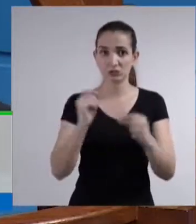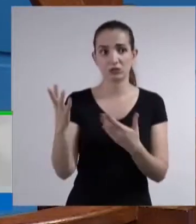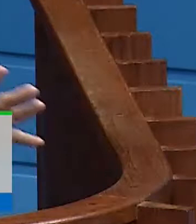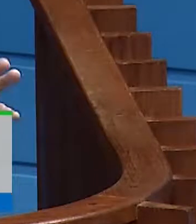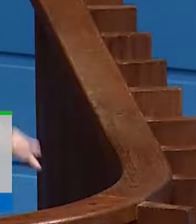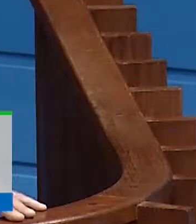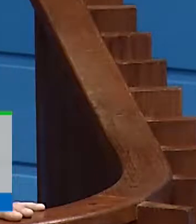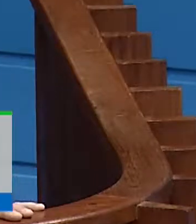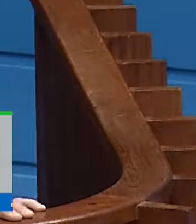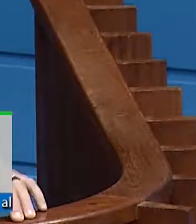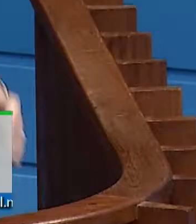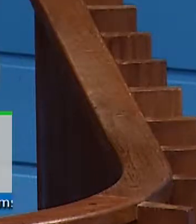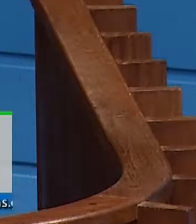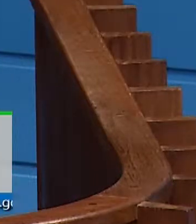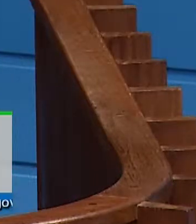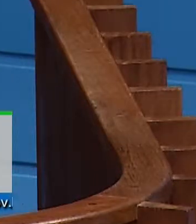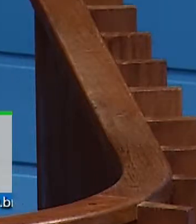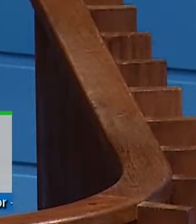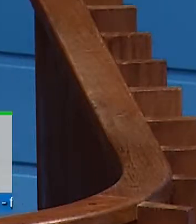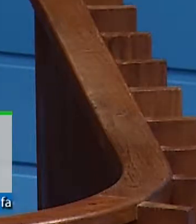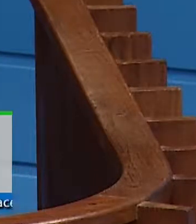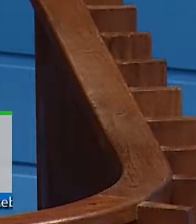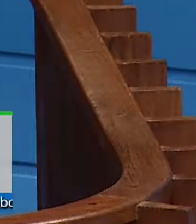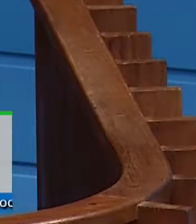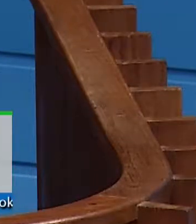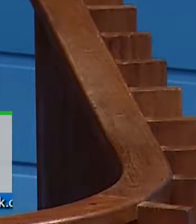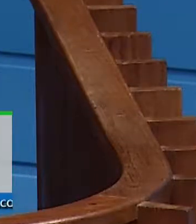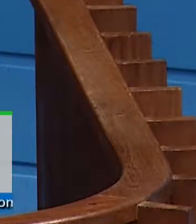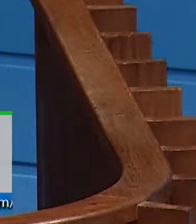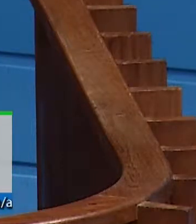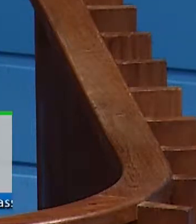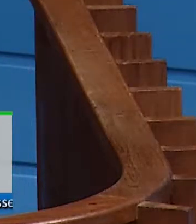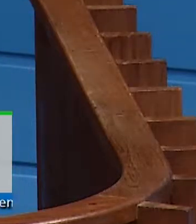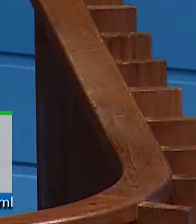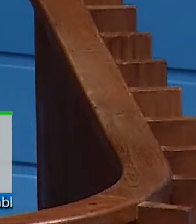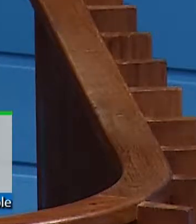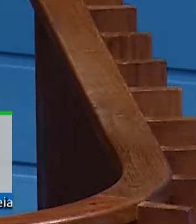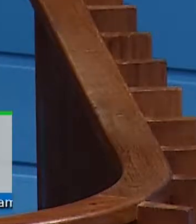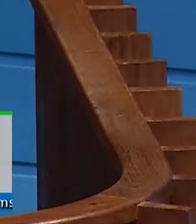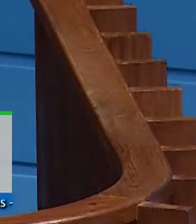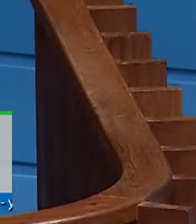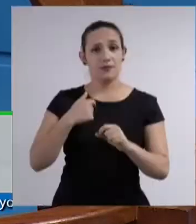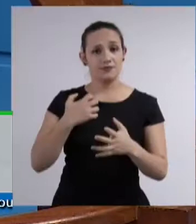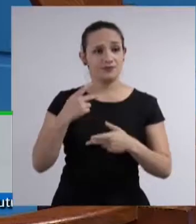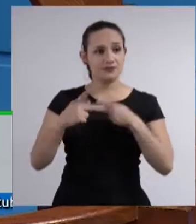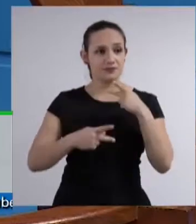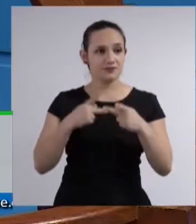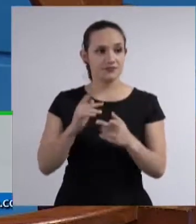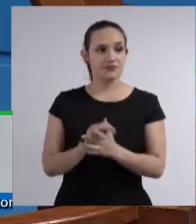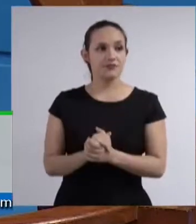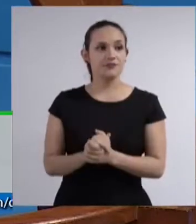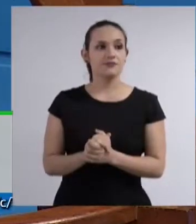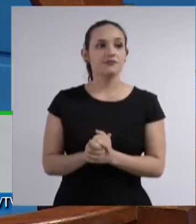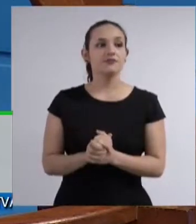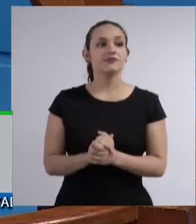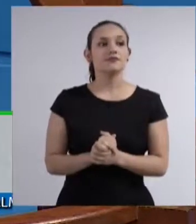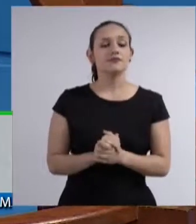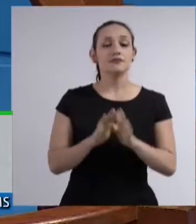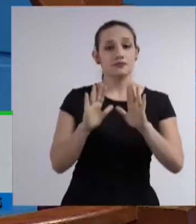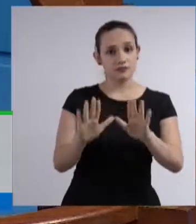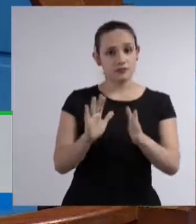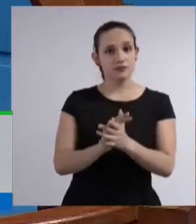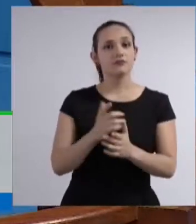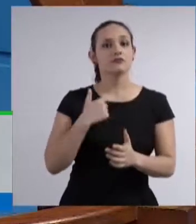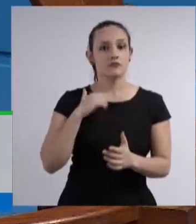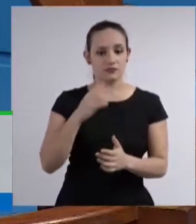colocar aqui, deputado Zé Teixeira, que situações de conflito como essa, normalmente, eu fiz parte da